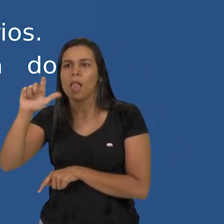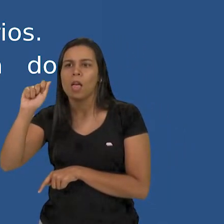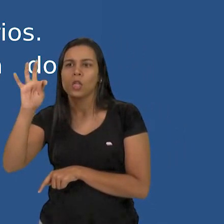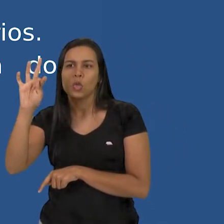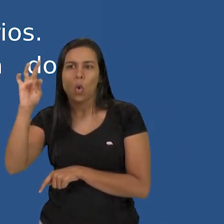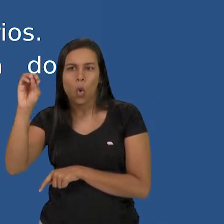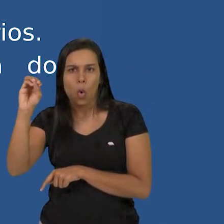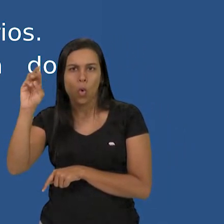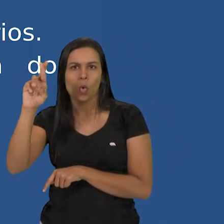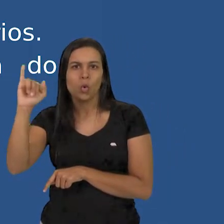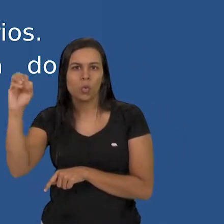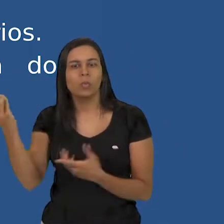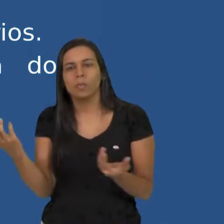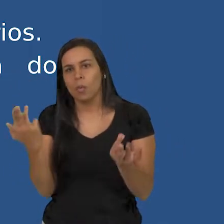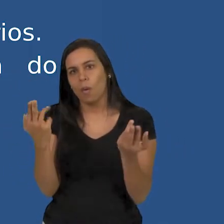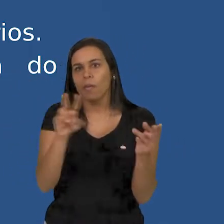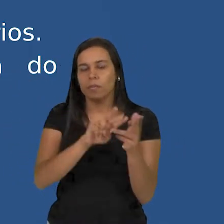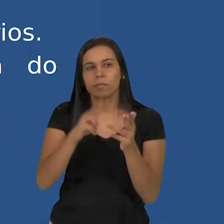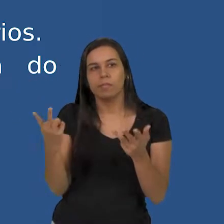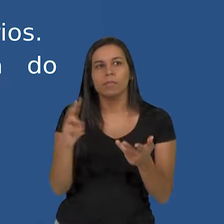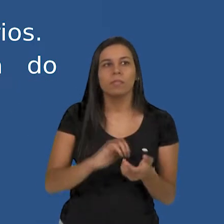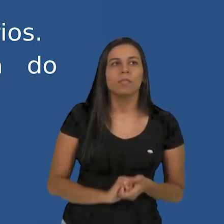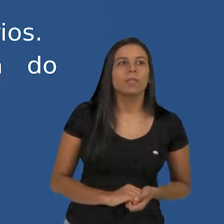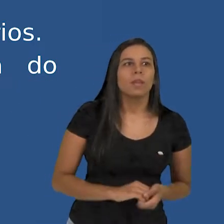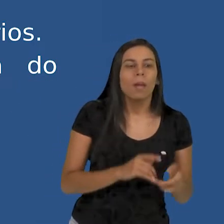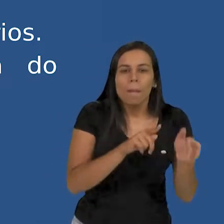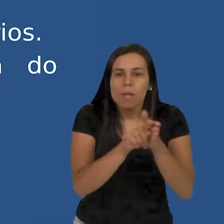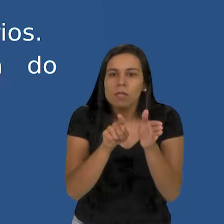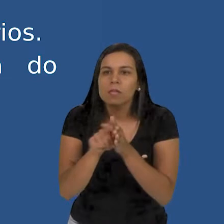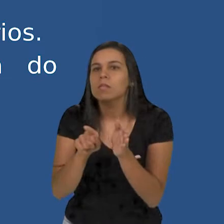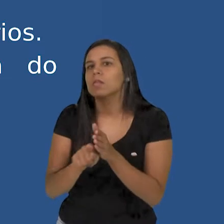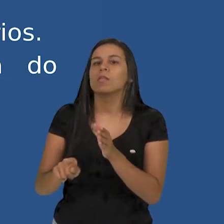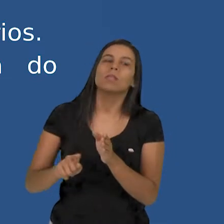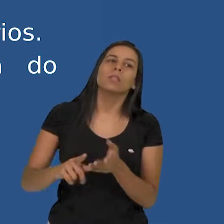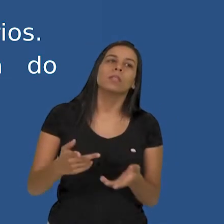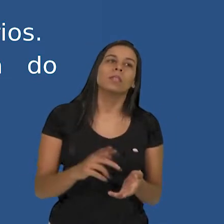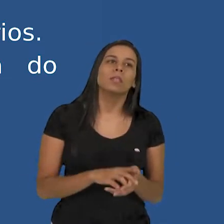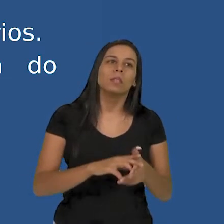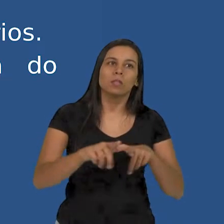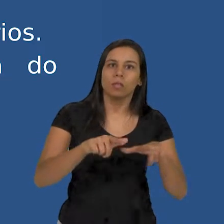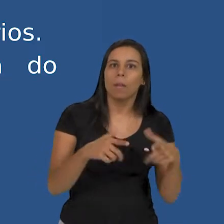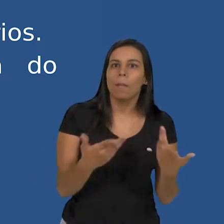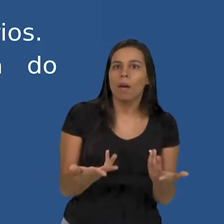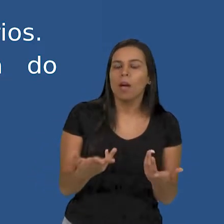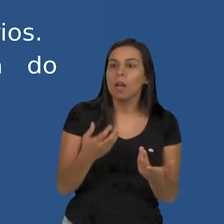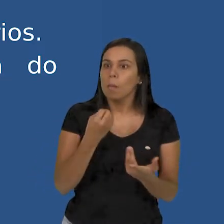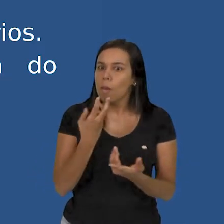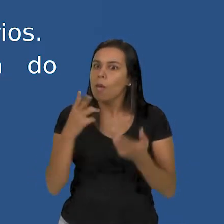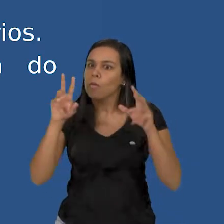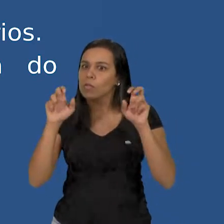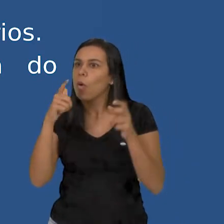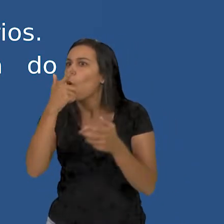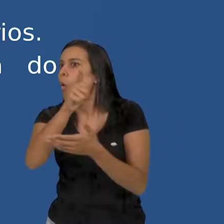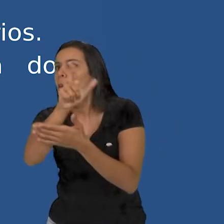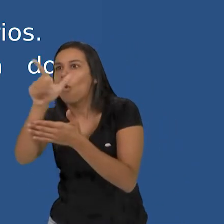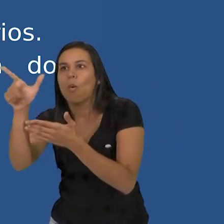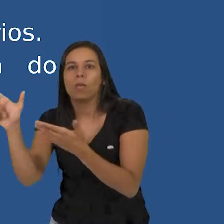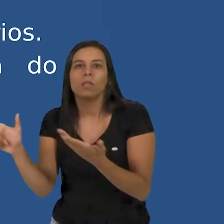Sugerir temas para novas pesquisas e relatórios, é uma dedicada, né? Professora, esse tema está legal, que tal outros temas?